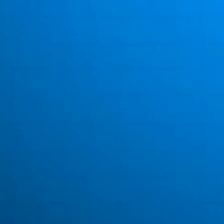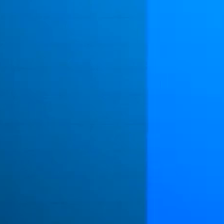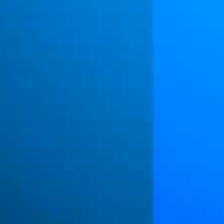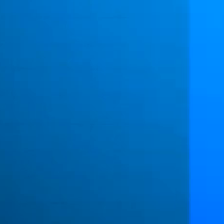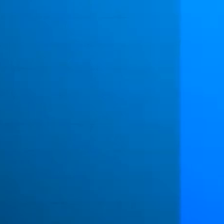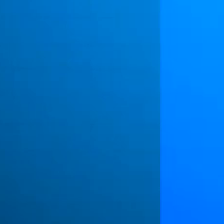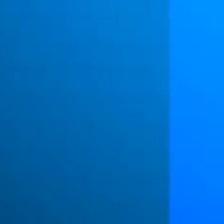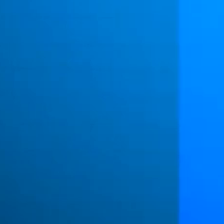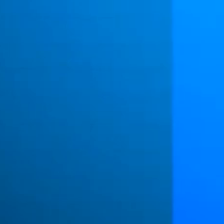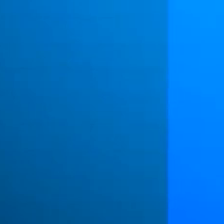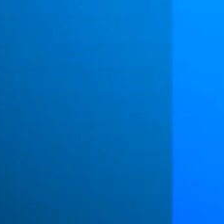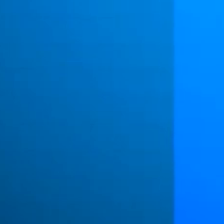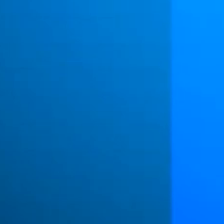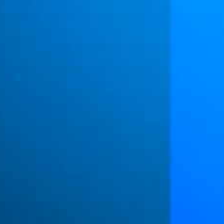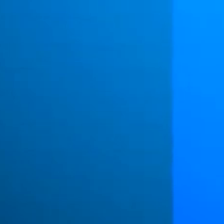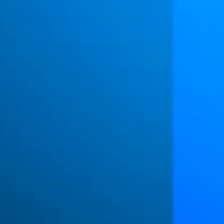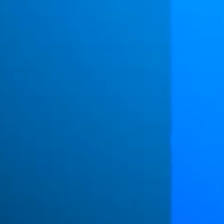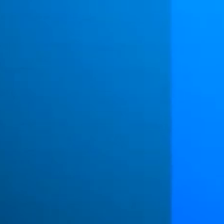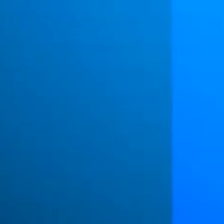o